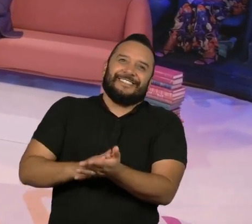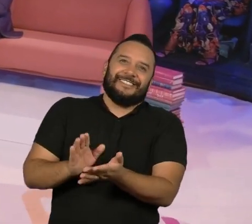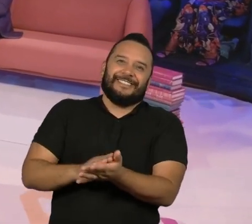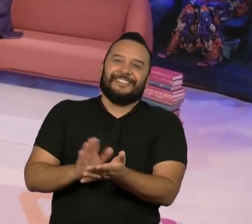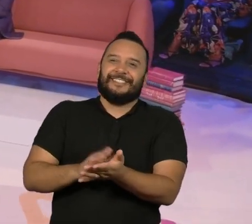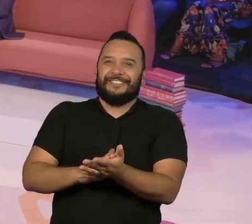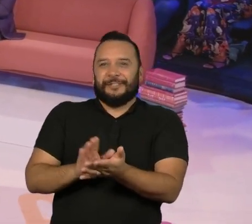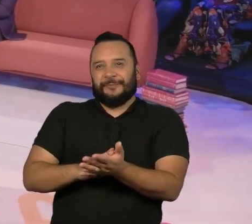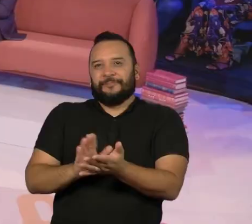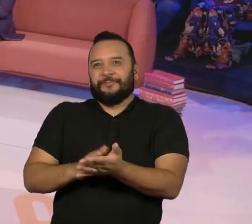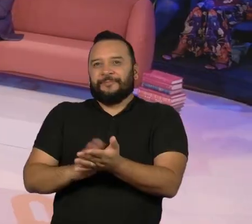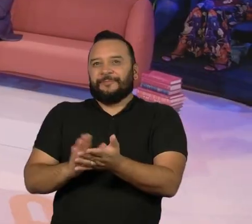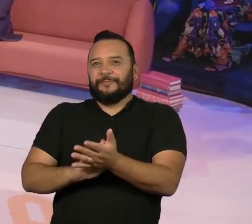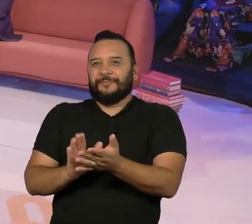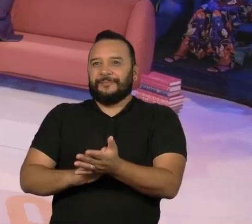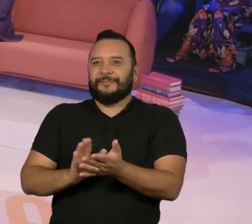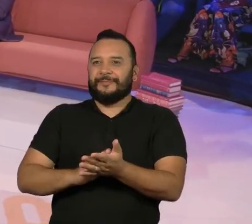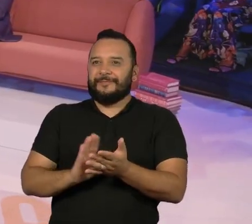Obrigado.